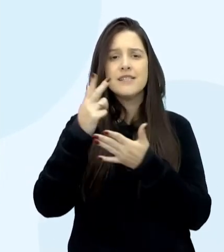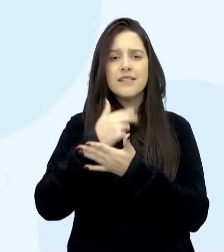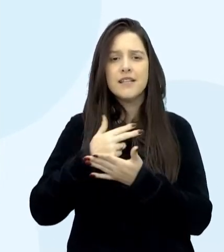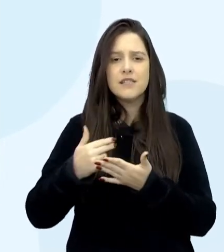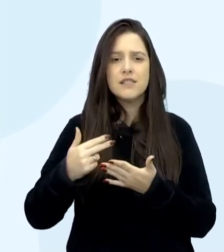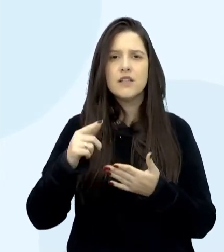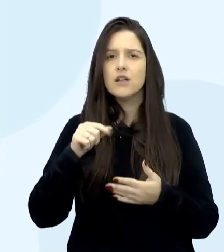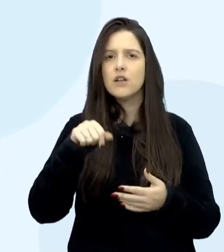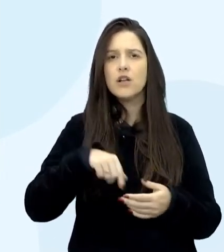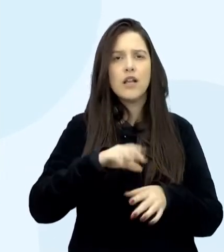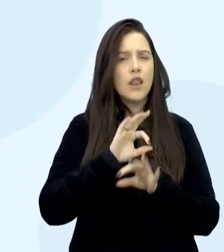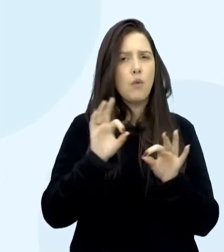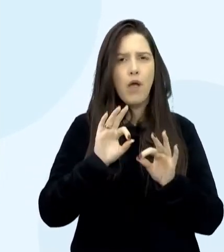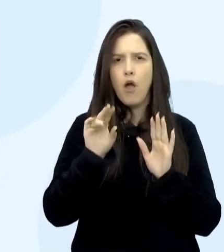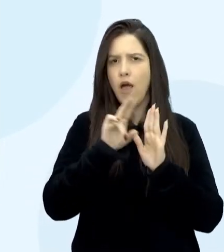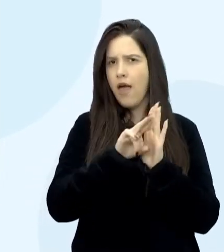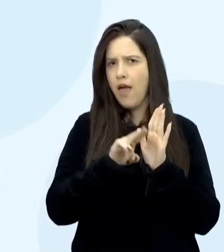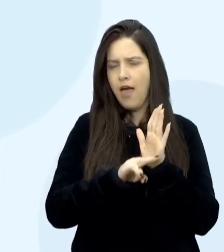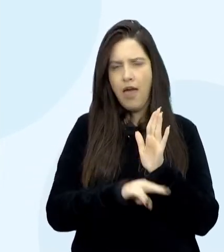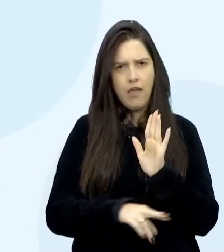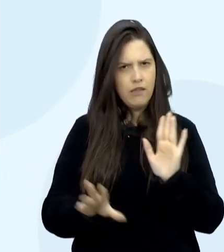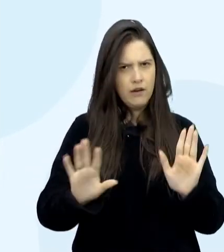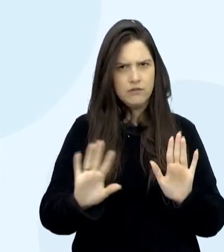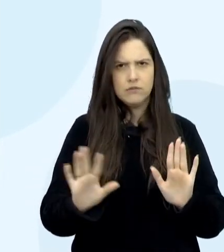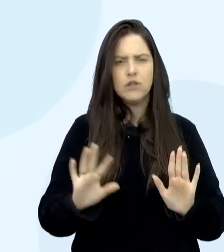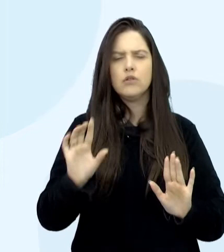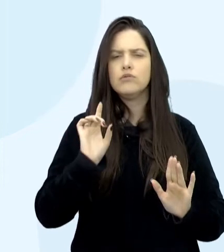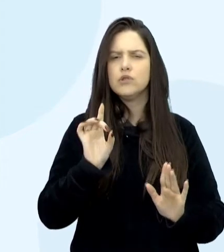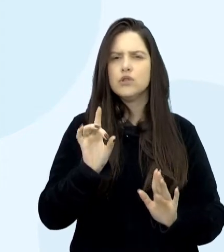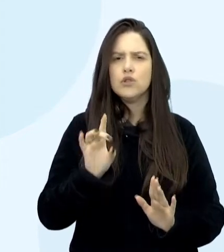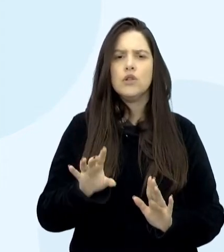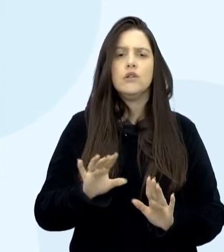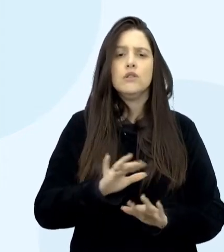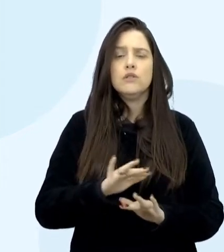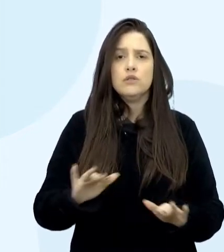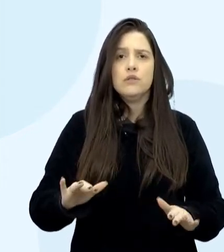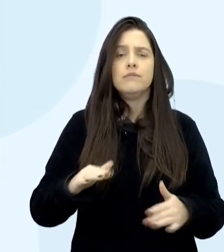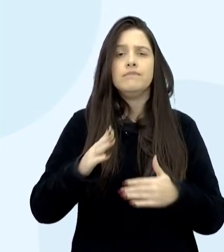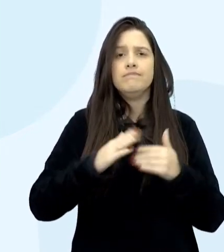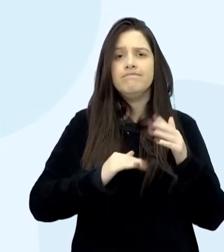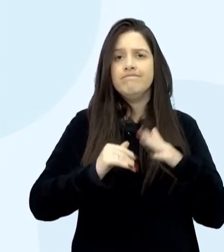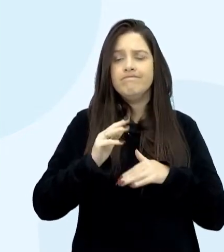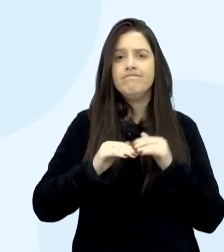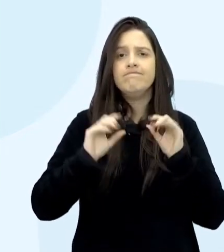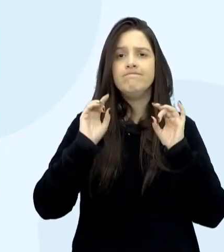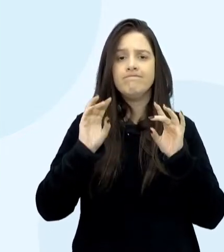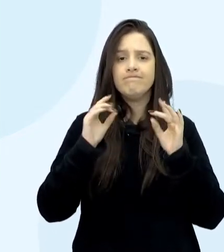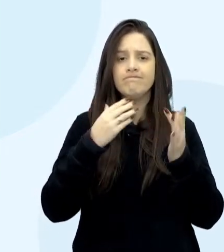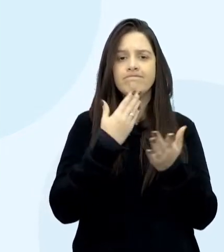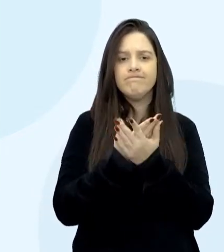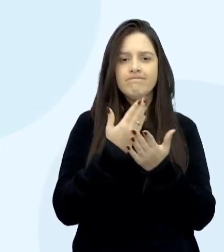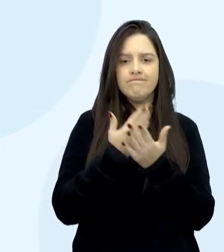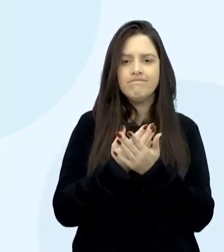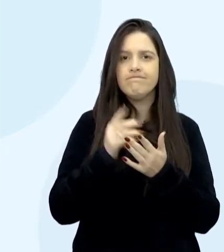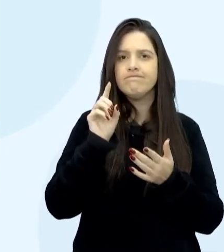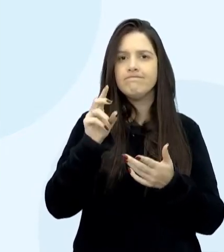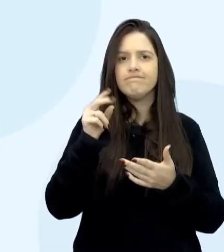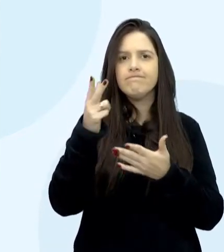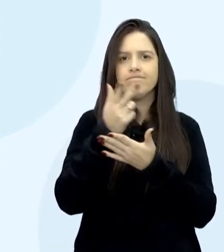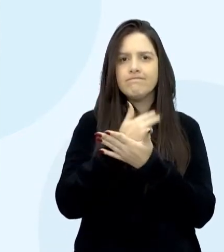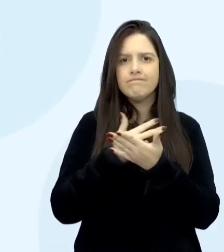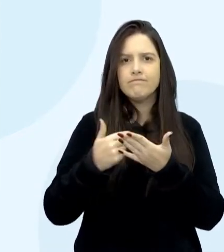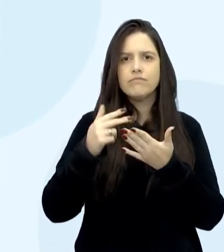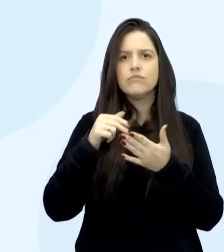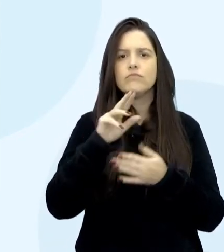pessoal, que não é nenhuma reta, não é também uma parábola. E esta reta aqui, esse desenho, esta curva